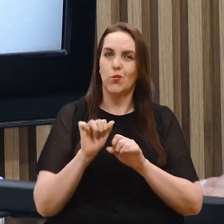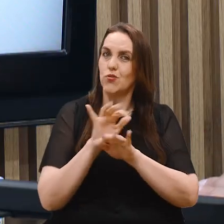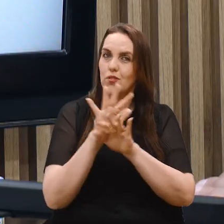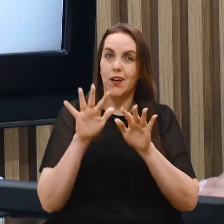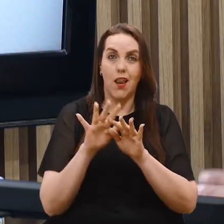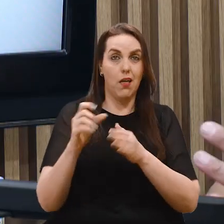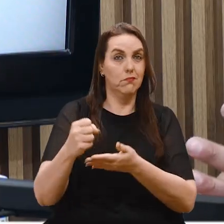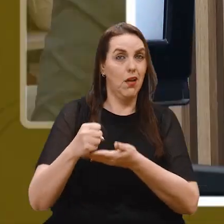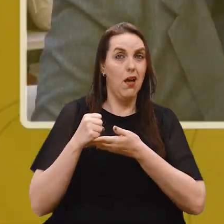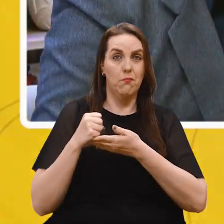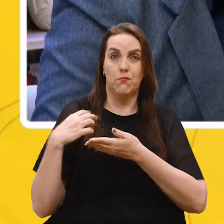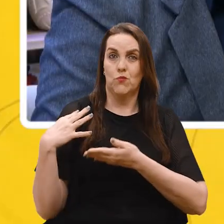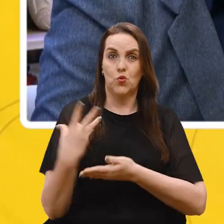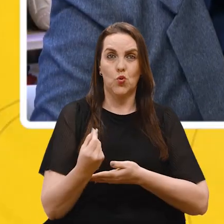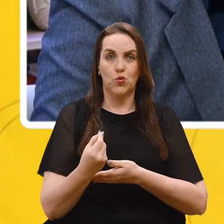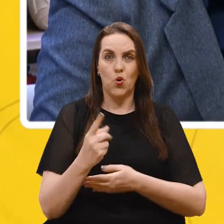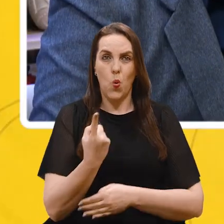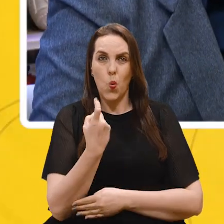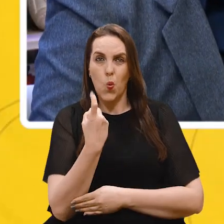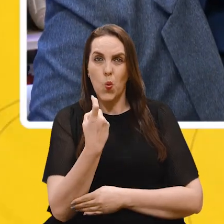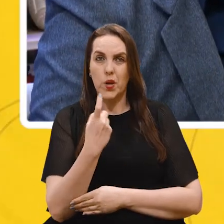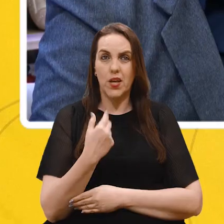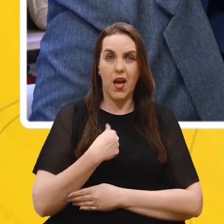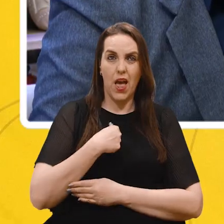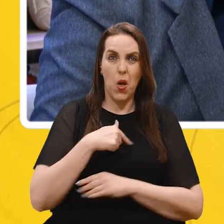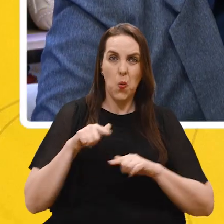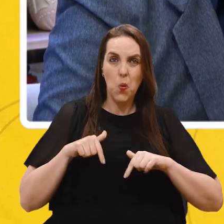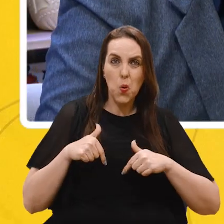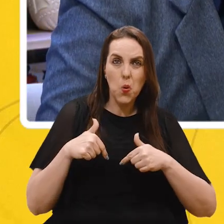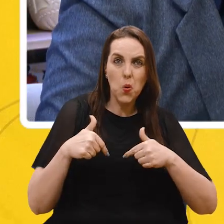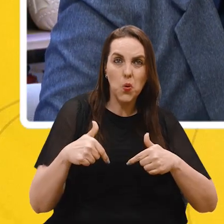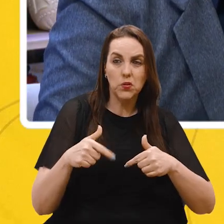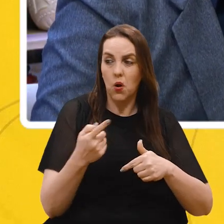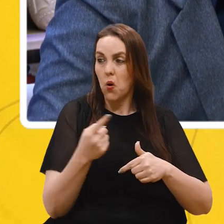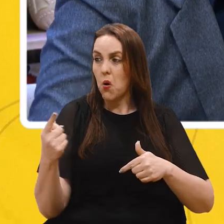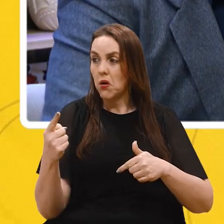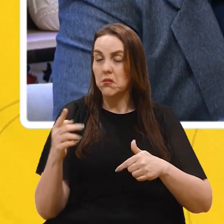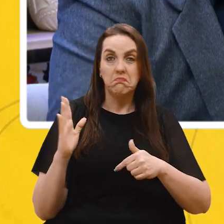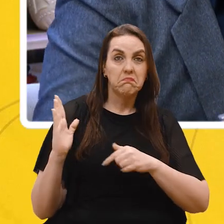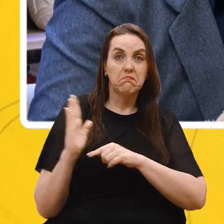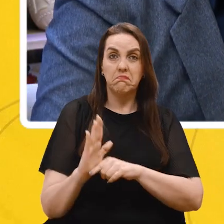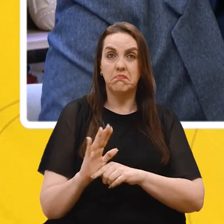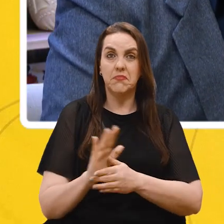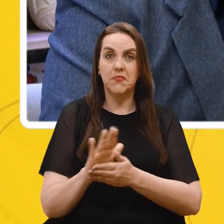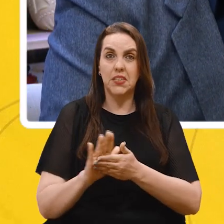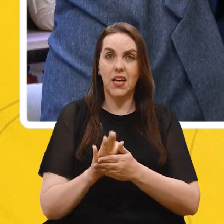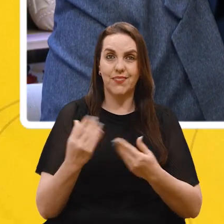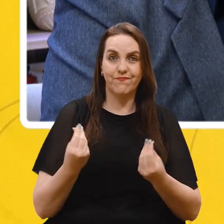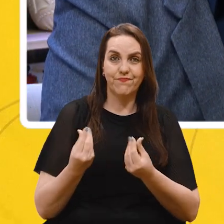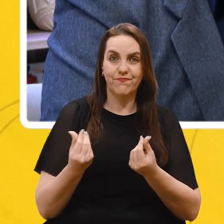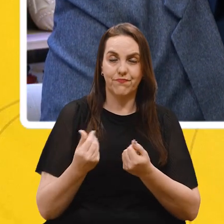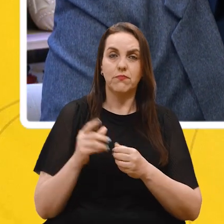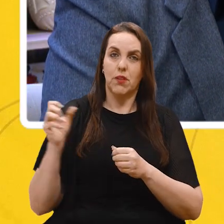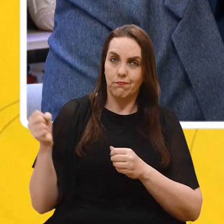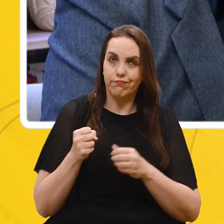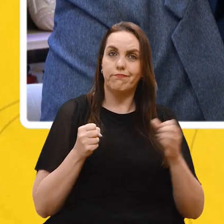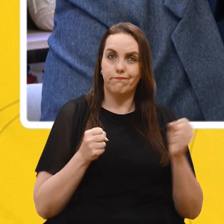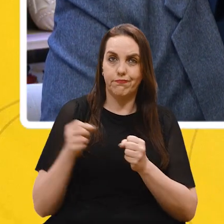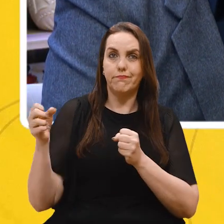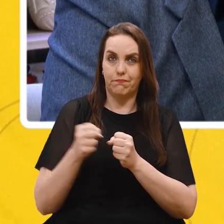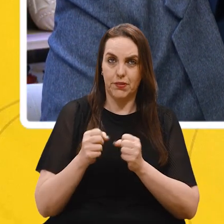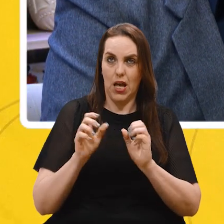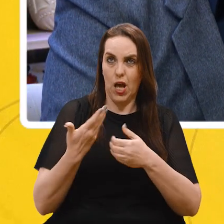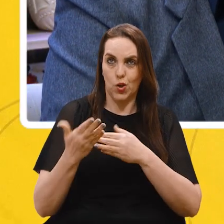adianta uma pessoa só remar e os outros só estarem de peso no barco. Ou seja, trouxe mais pessoas para que pudesse